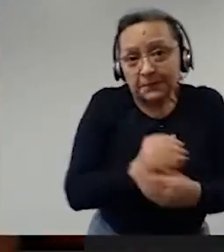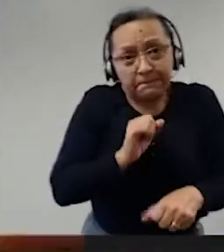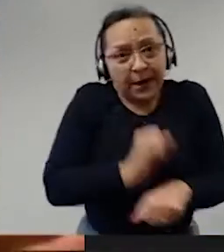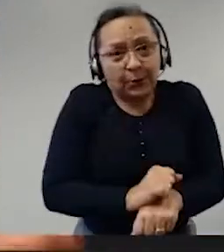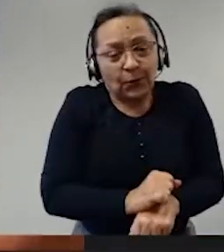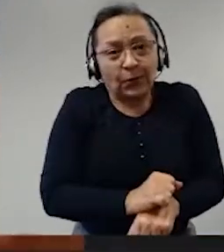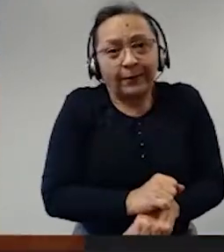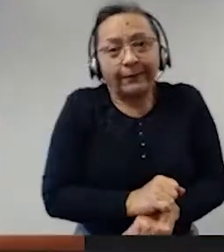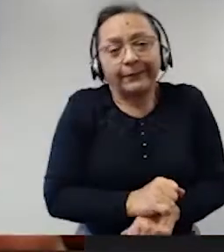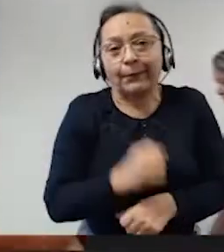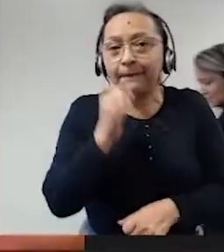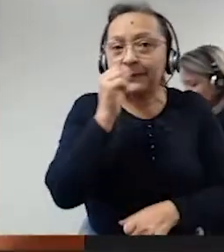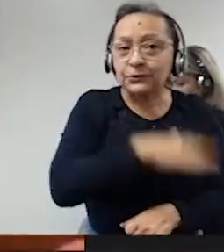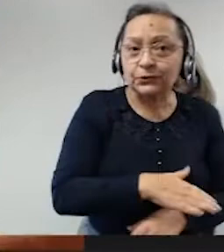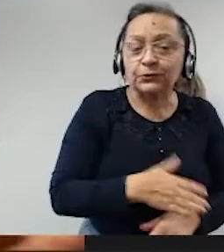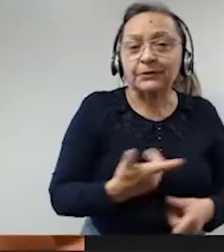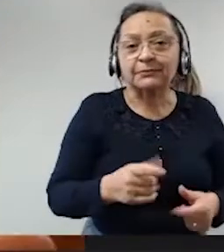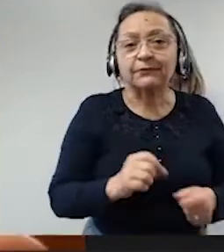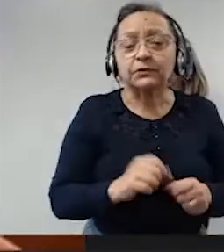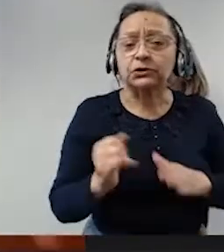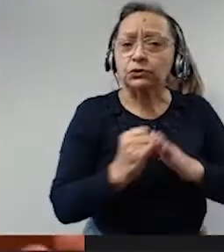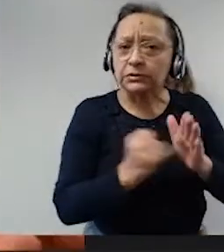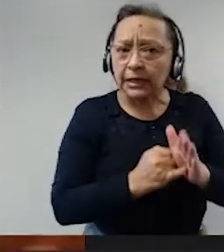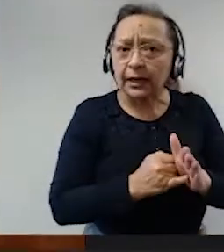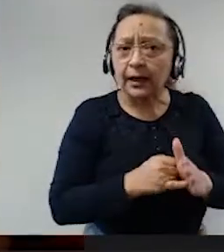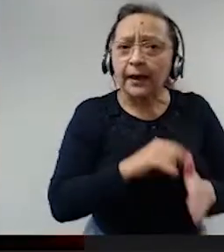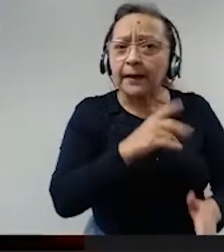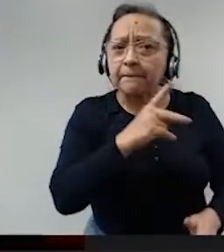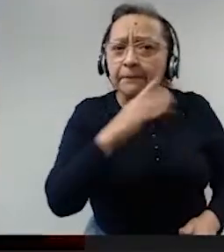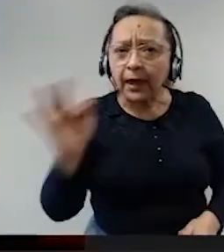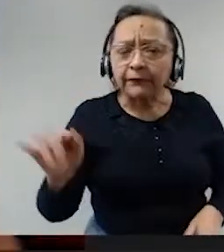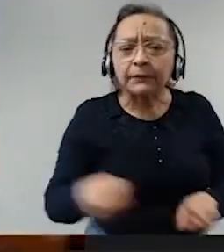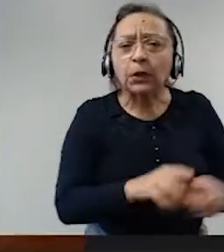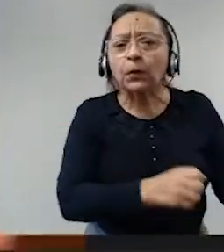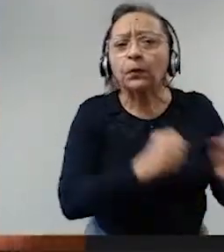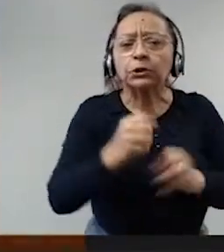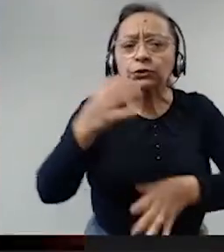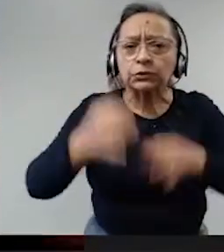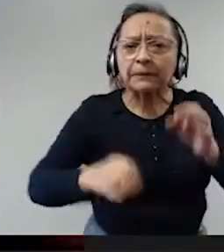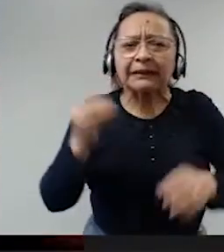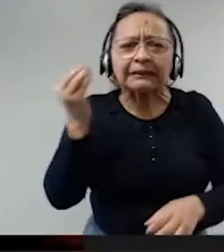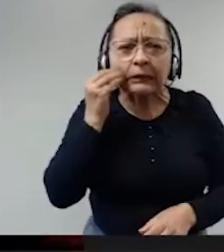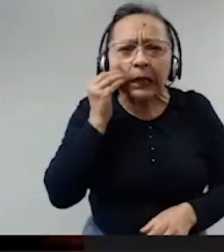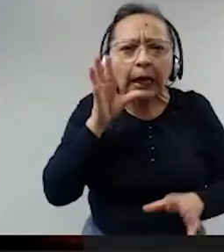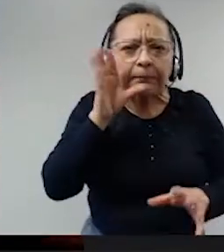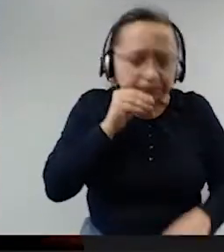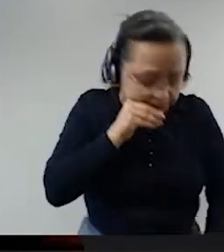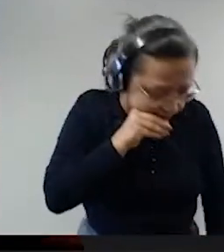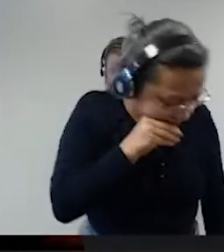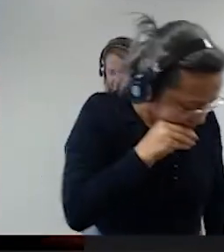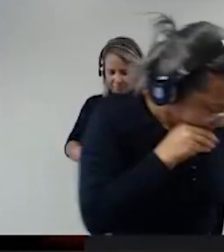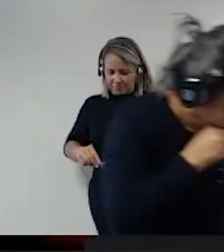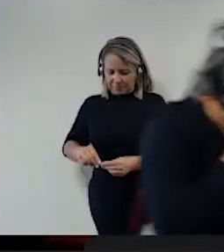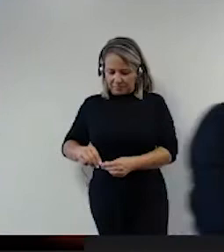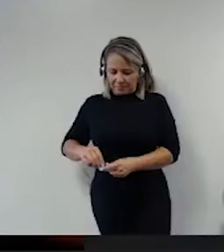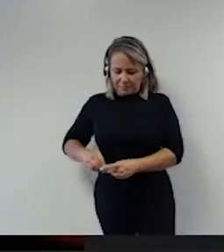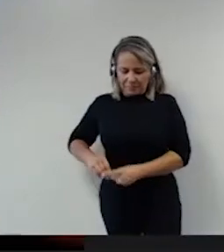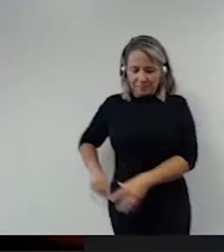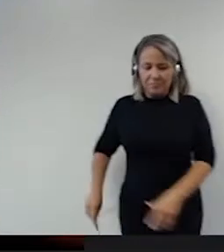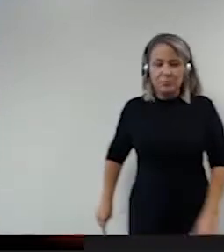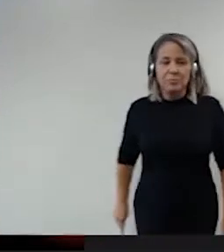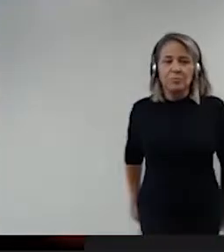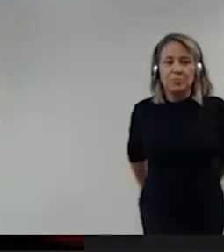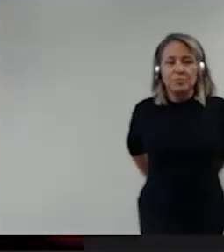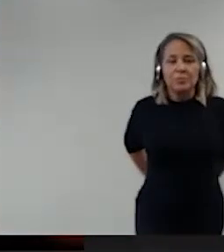de instrumentalizar a Polícia Federal e o Poder Judiciário e o Ministério Público para tentar calar a voz do advogado. É isso, meus